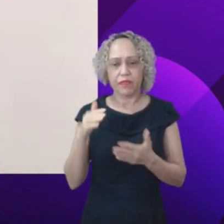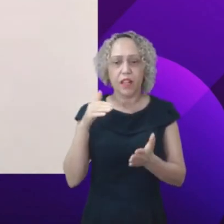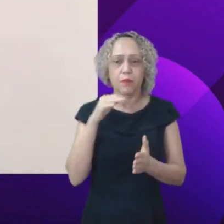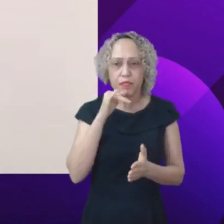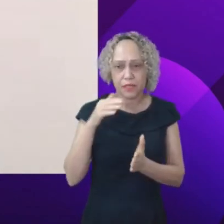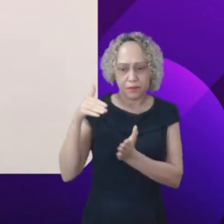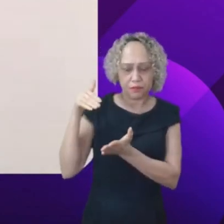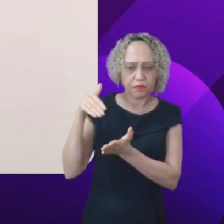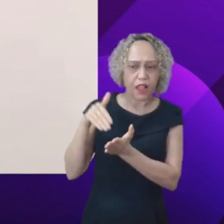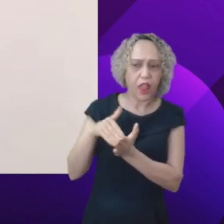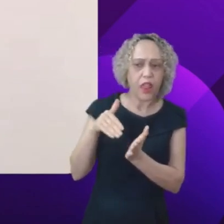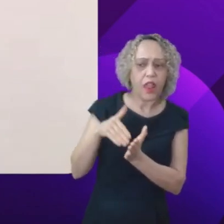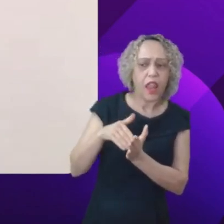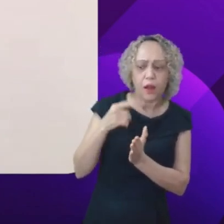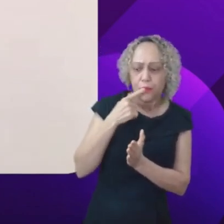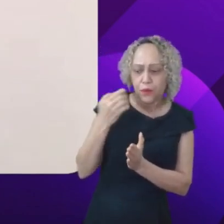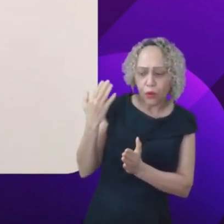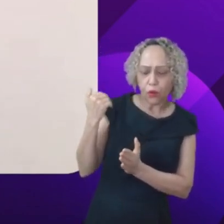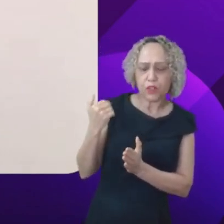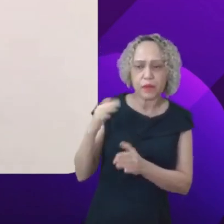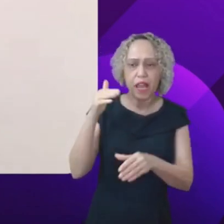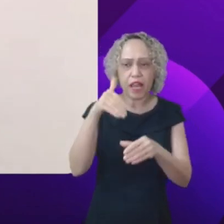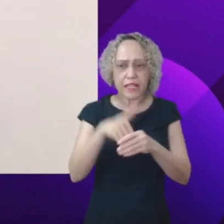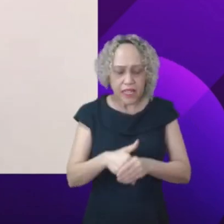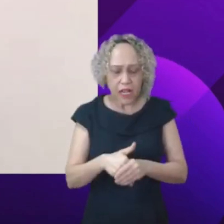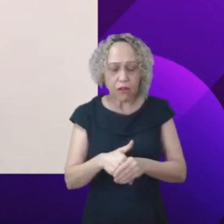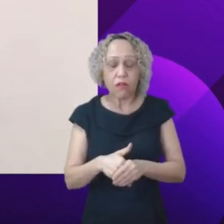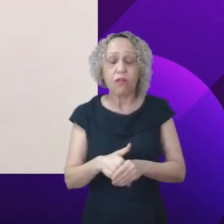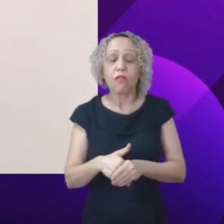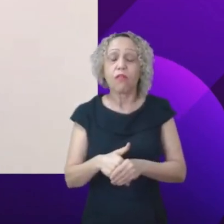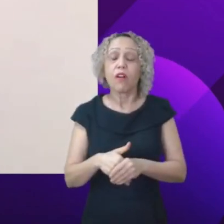votei em mulheres que me representam, né? Que eu sei que tem